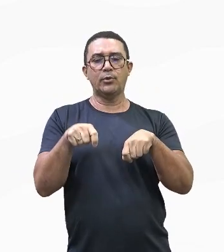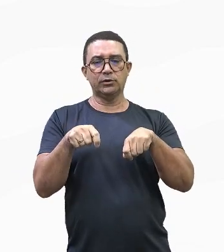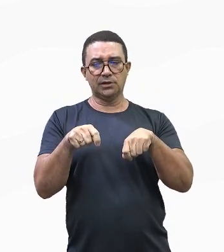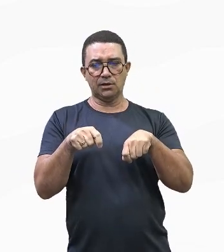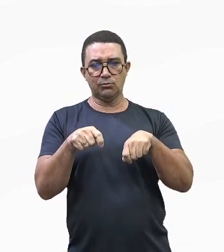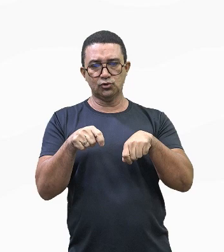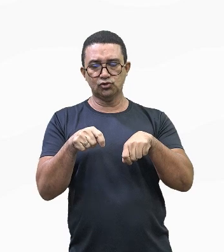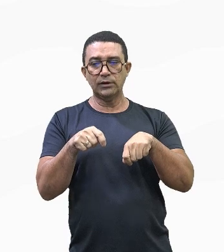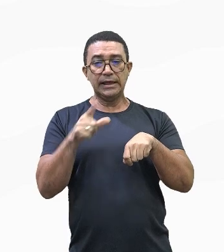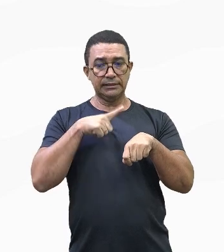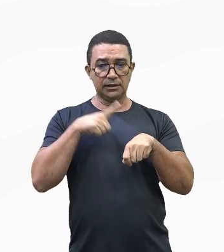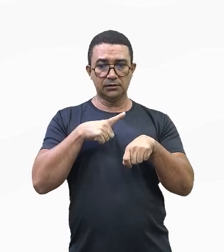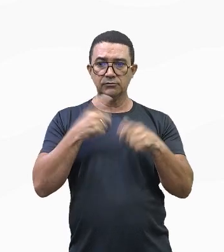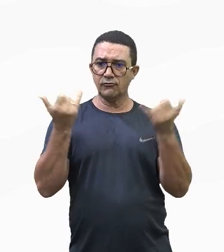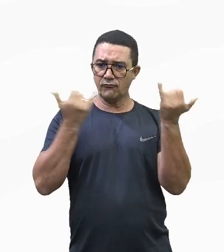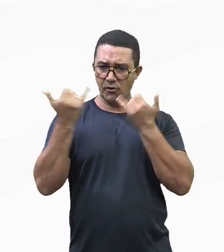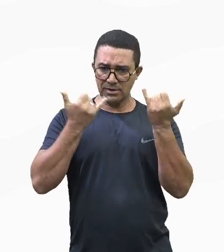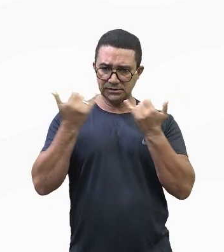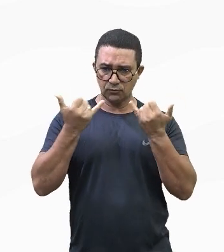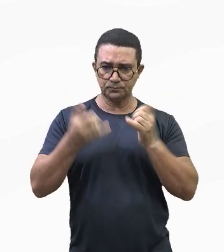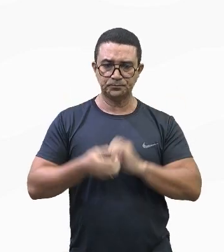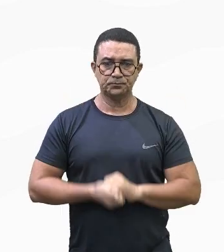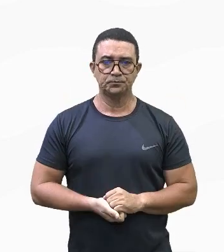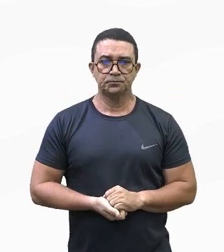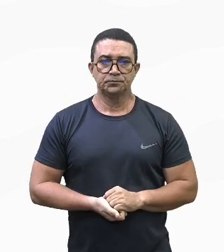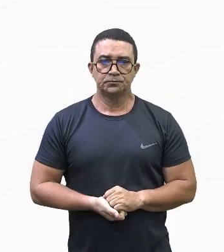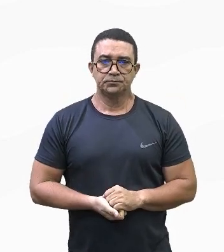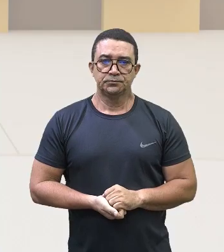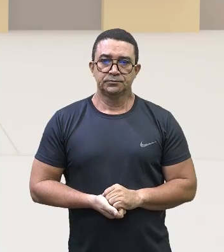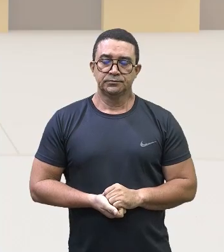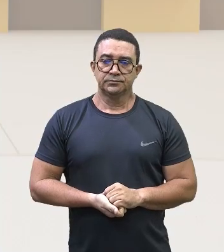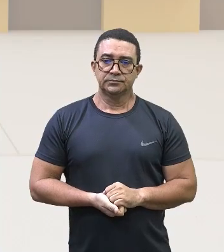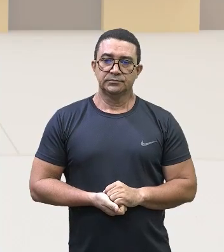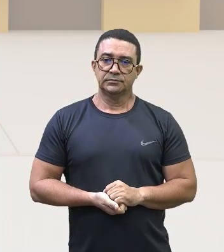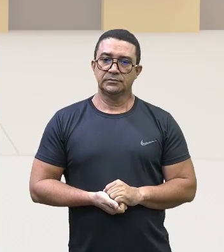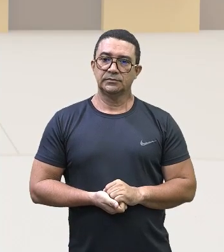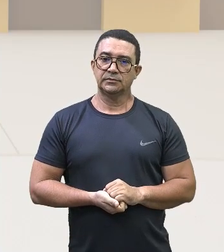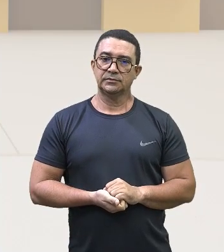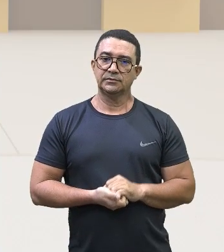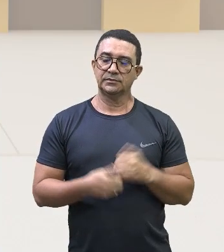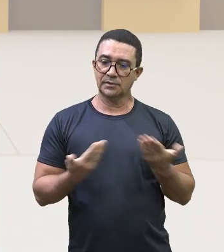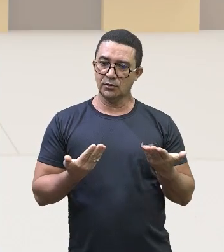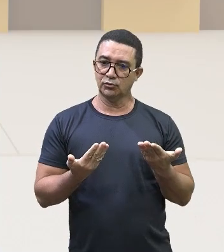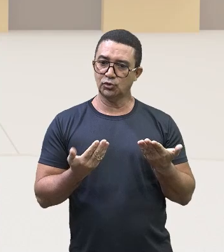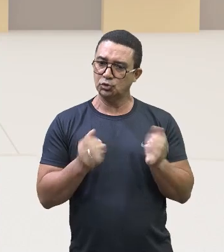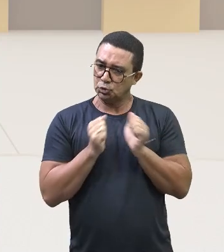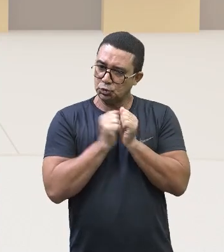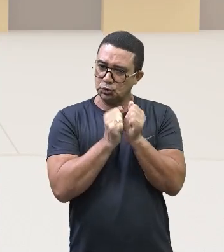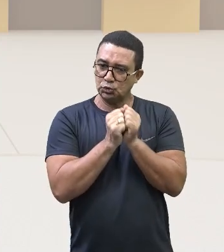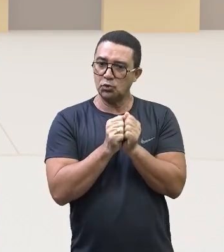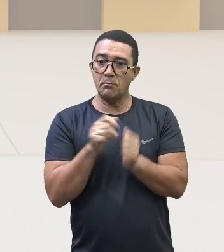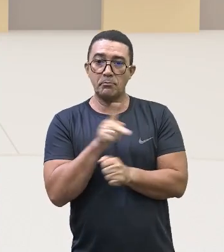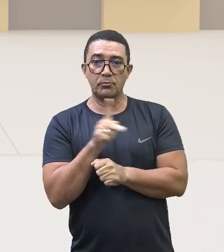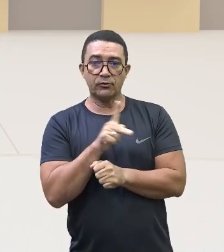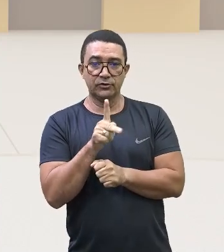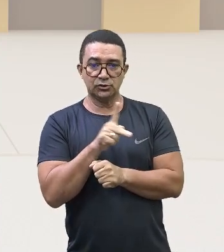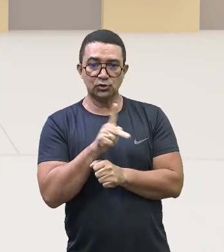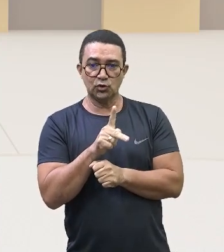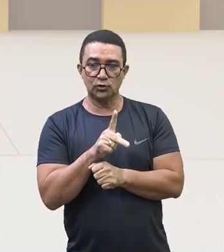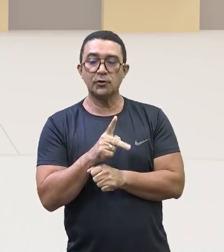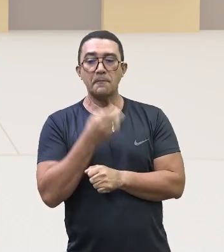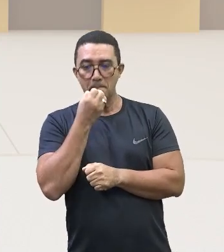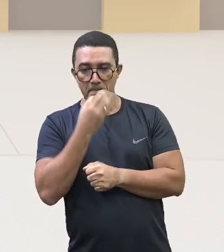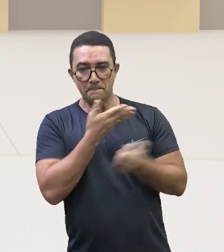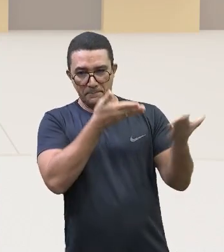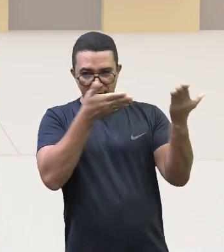a essas informações. Não é isso, então? Então, aqui comigo, estamos aqui o professor Daisson Jardim. Seja